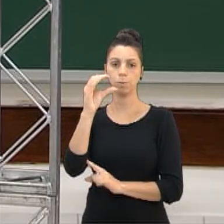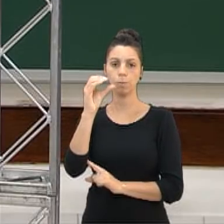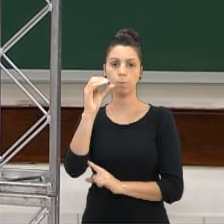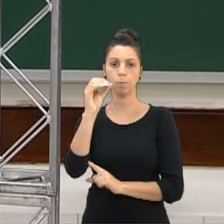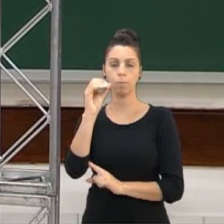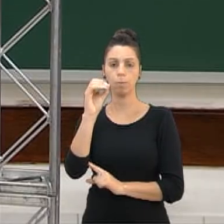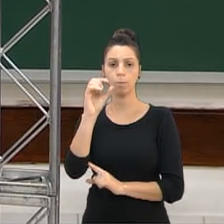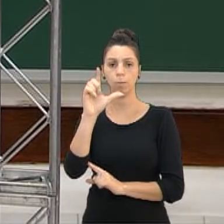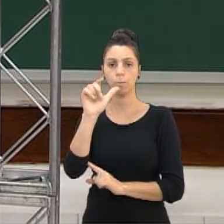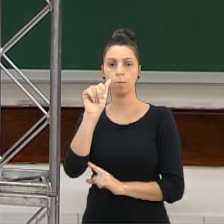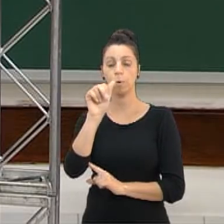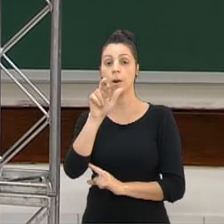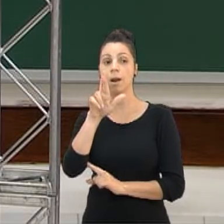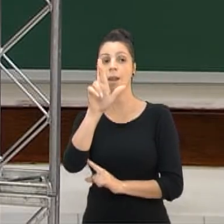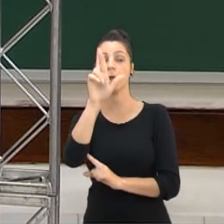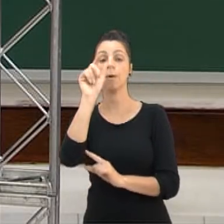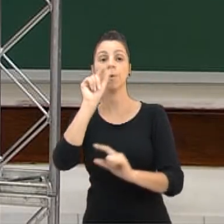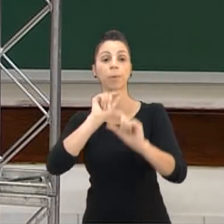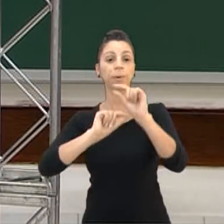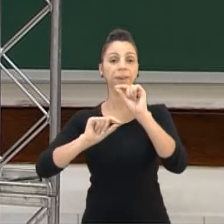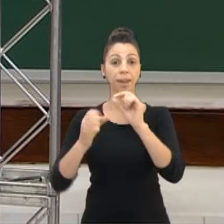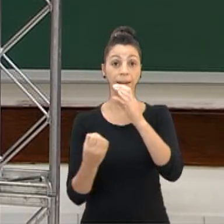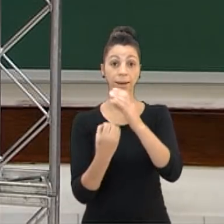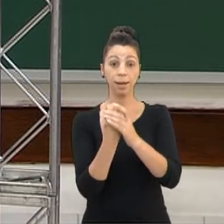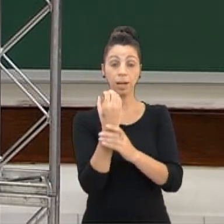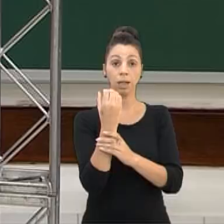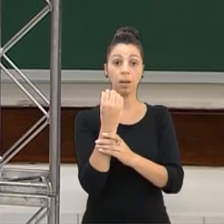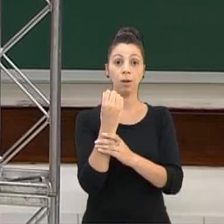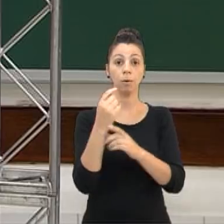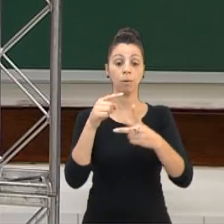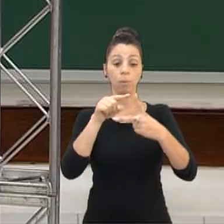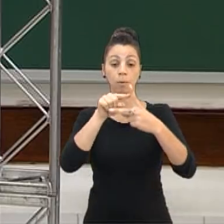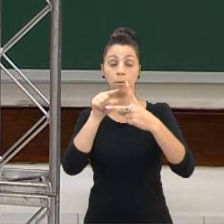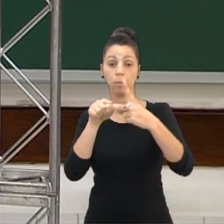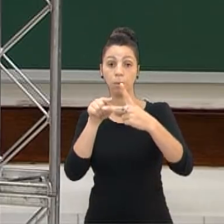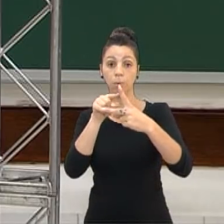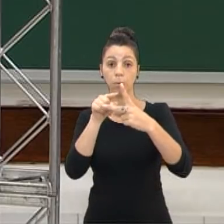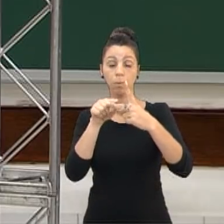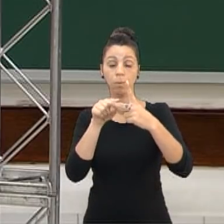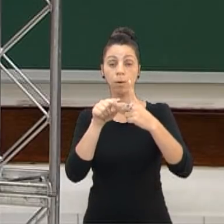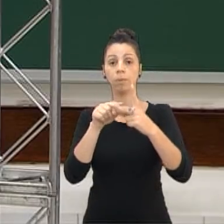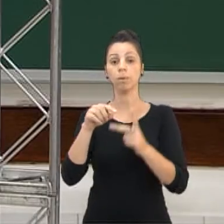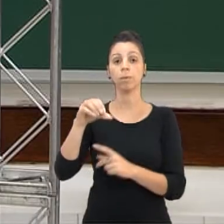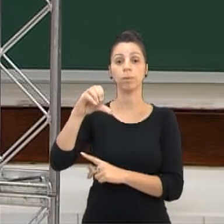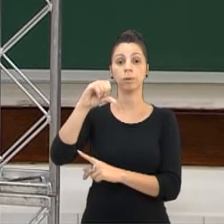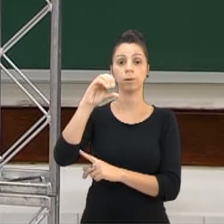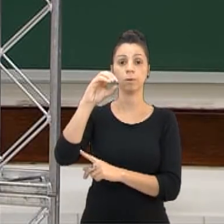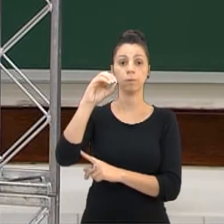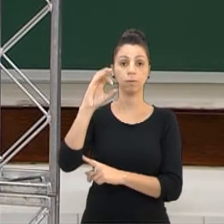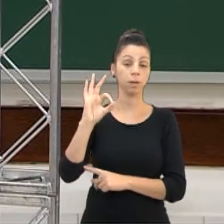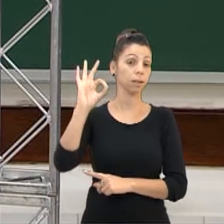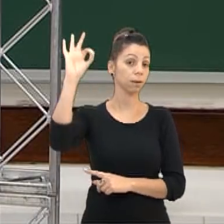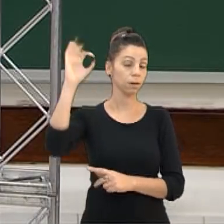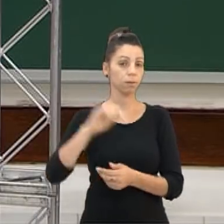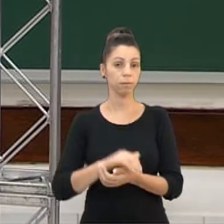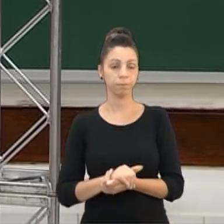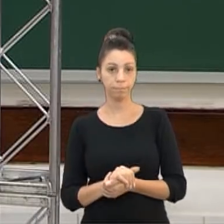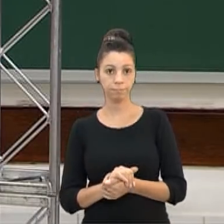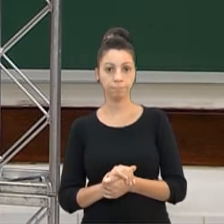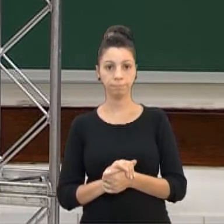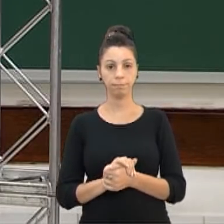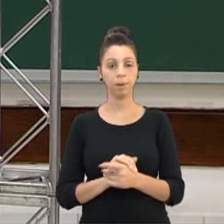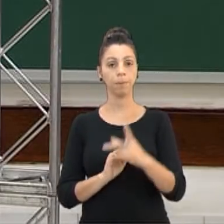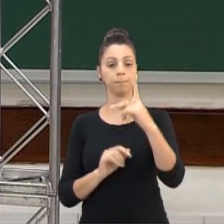90 graus, como esse aqui, por exemplo. Tá bom? Muito importante. Vocês já viram isso com a professora Suelen? Ah, não me